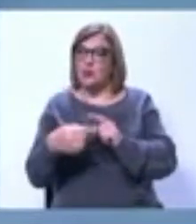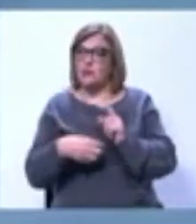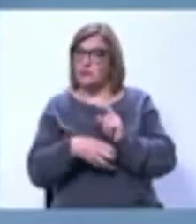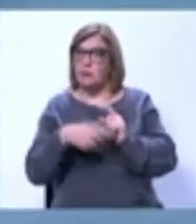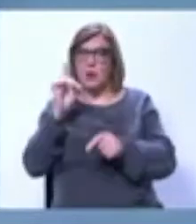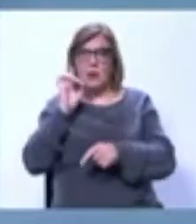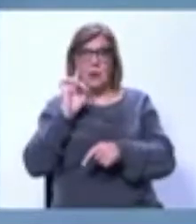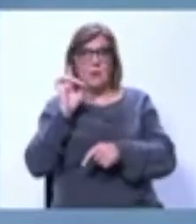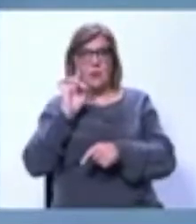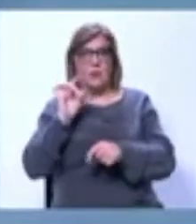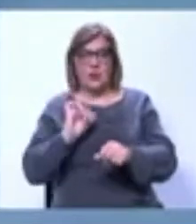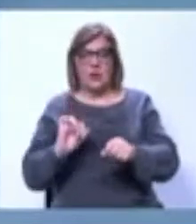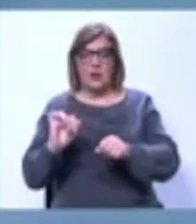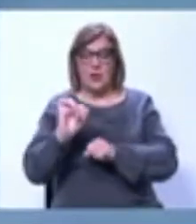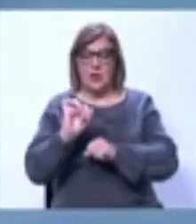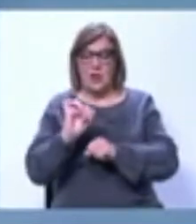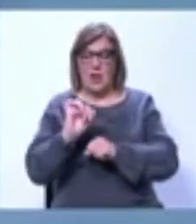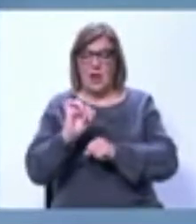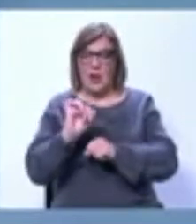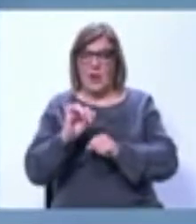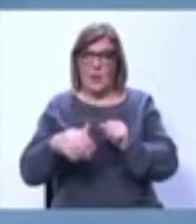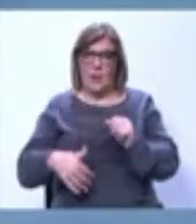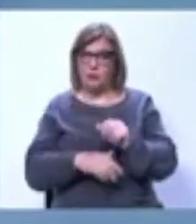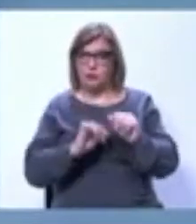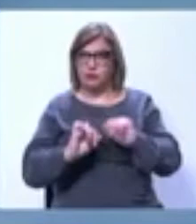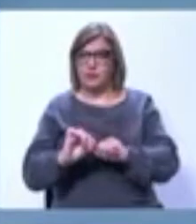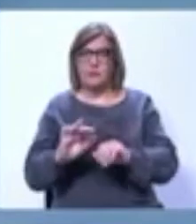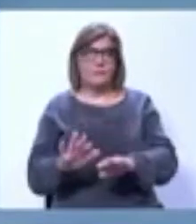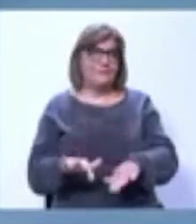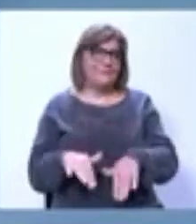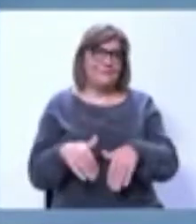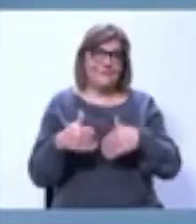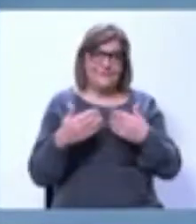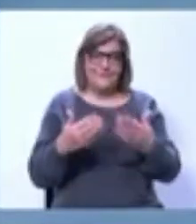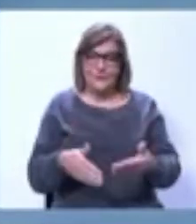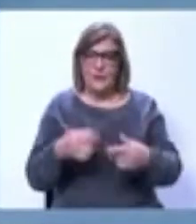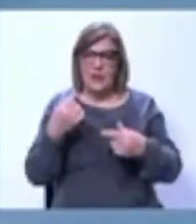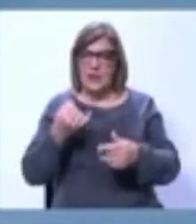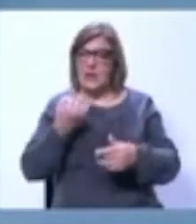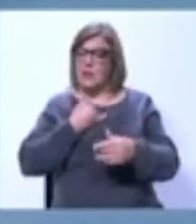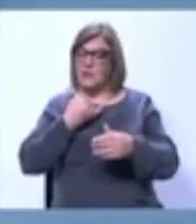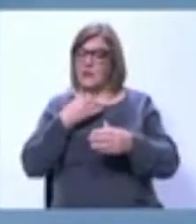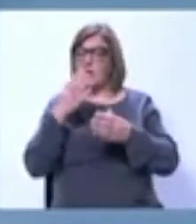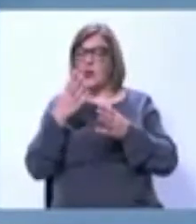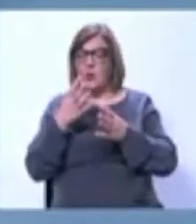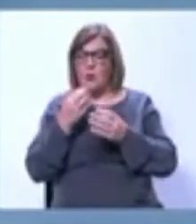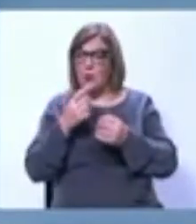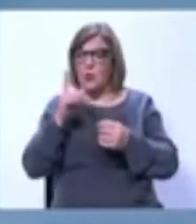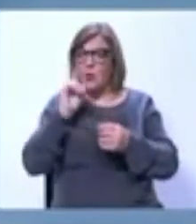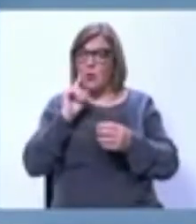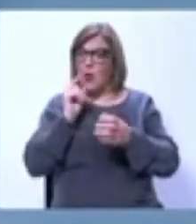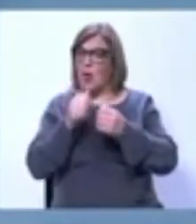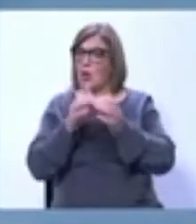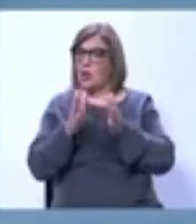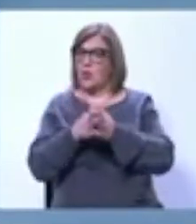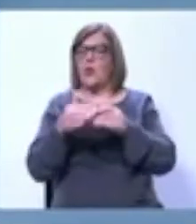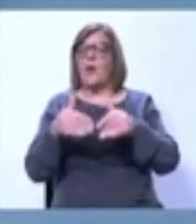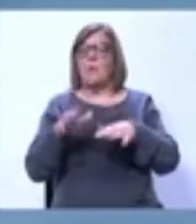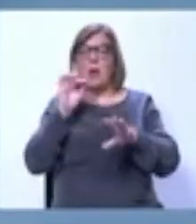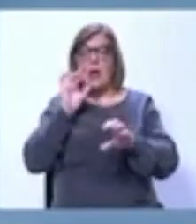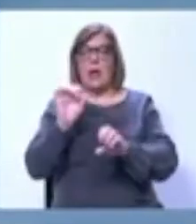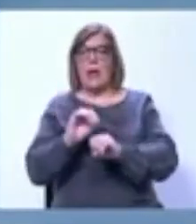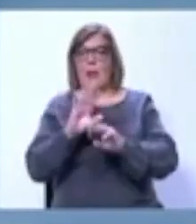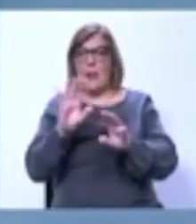importantes da cavidade abdominal enfim ela tem sido identificado em praticamente todos os órgãos da mulher mas claramente